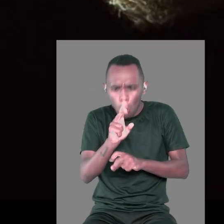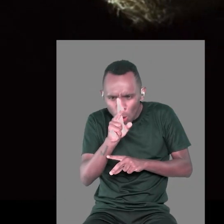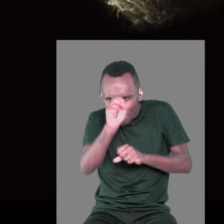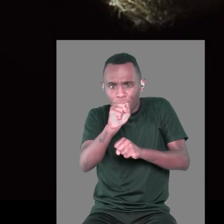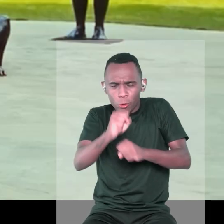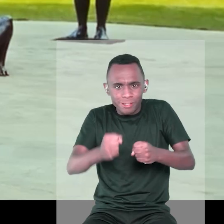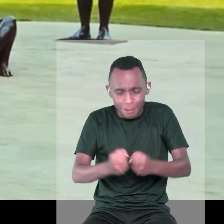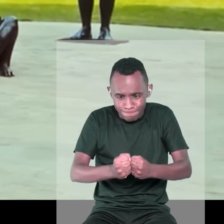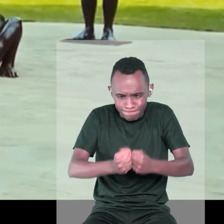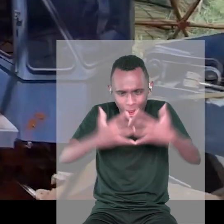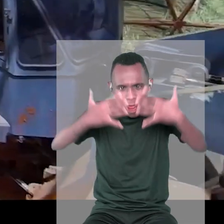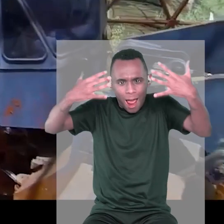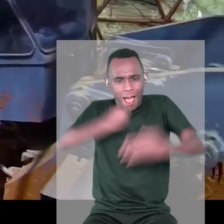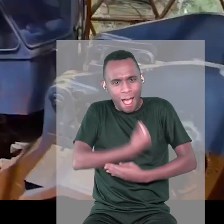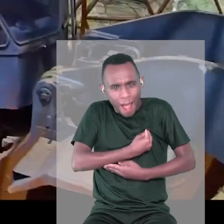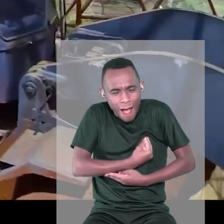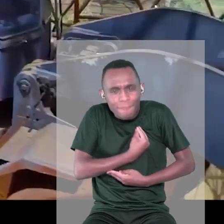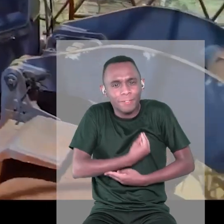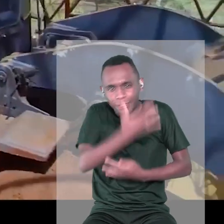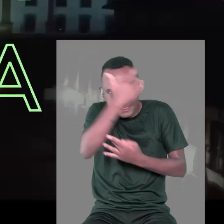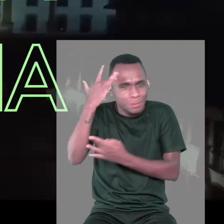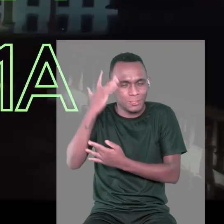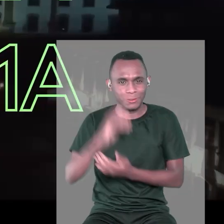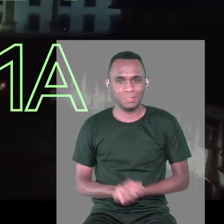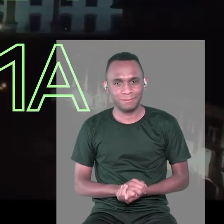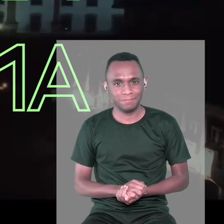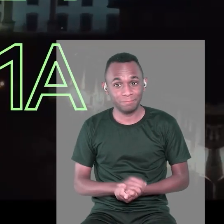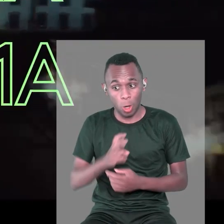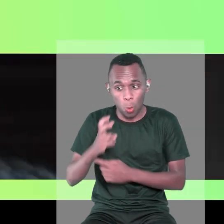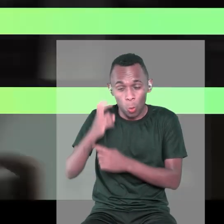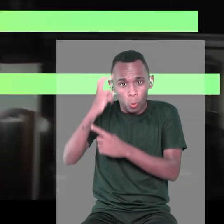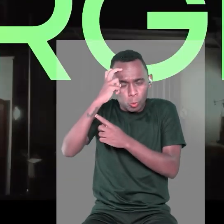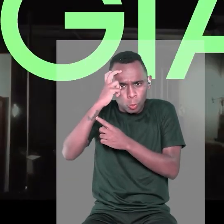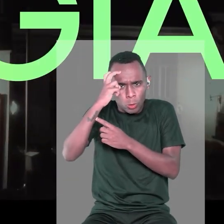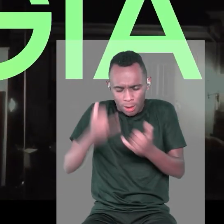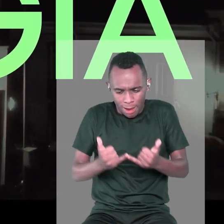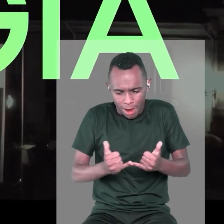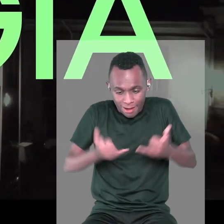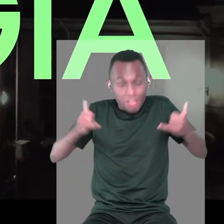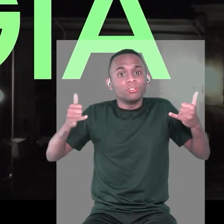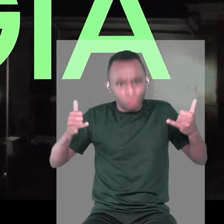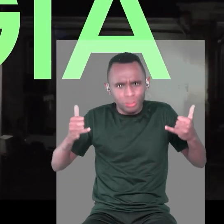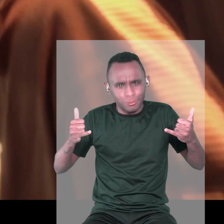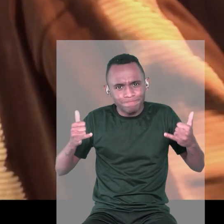força que ilumina a vida das pessoas. A cultura é uma